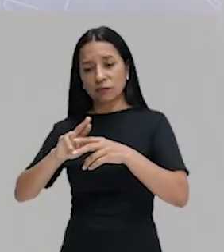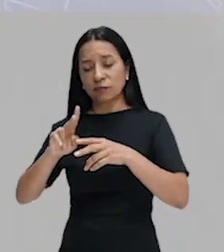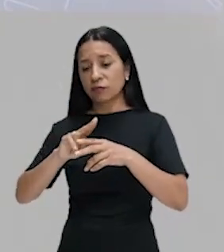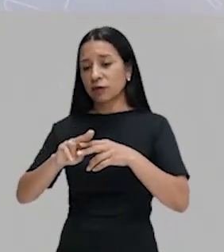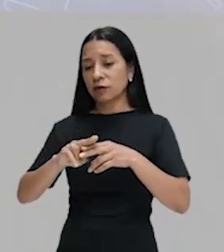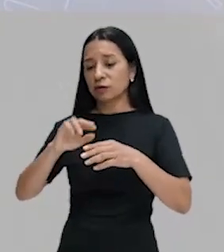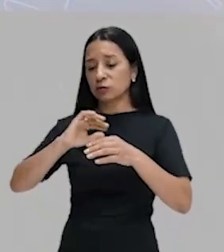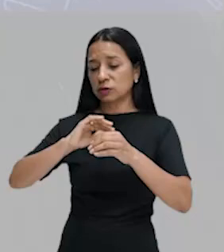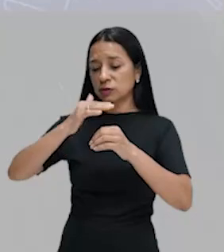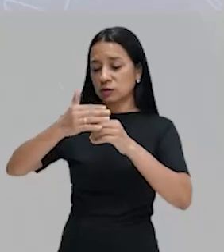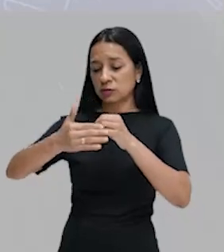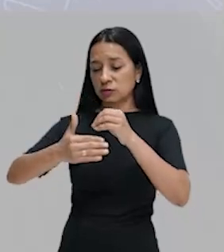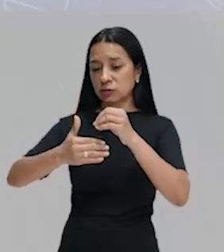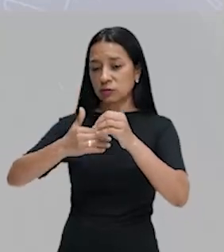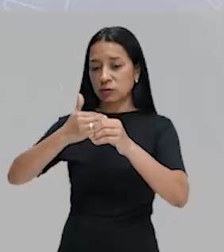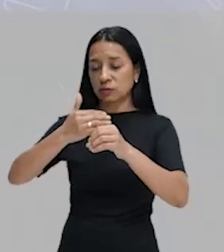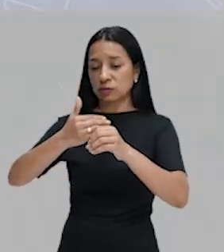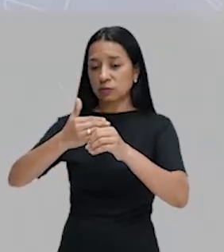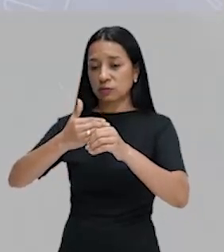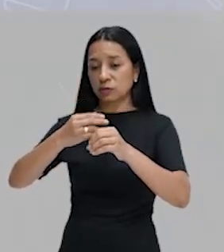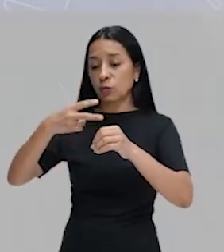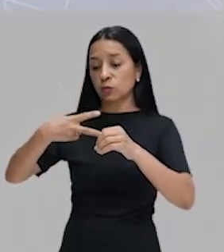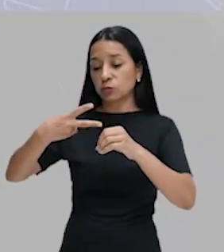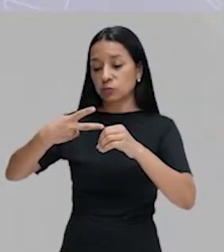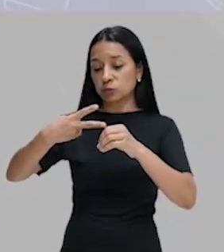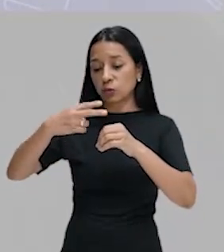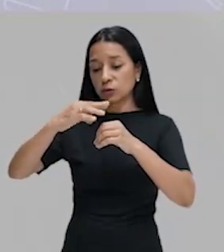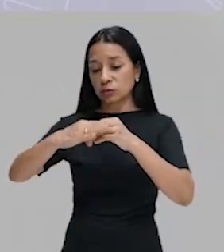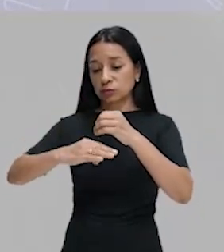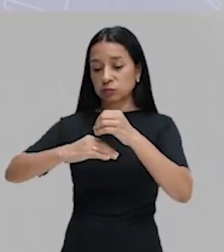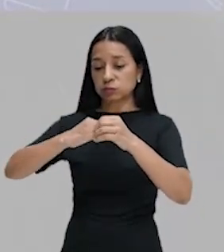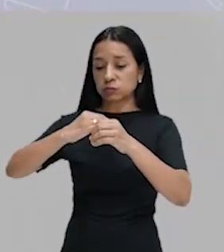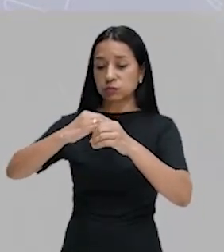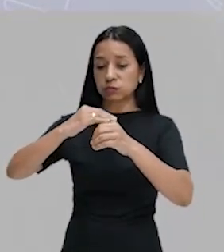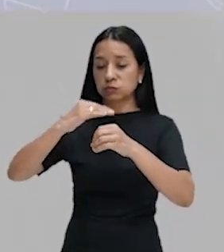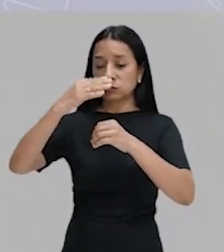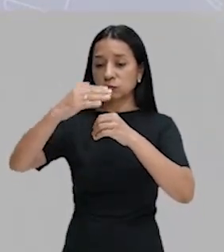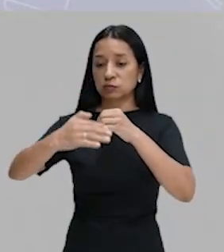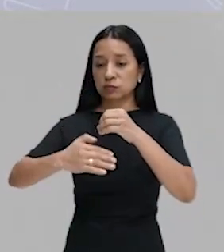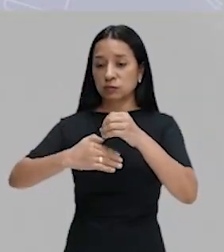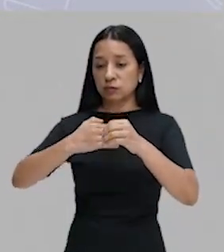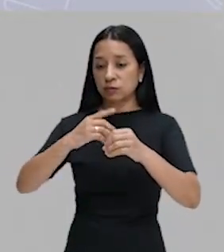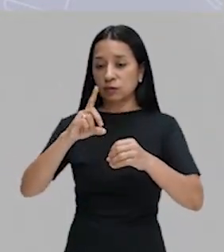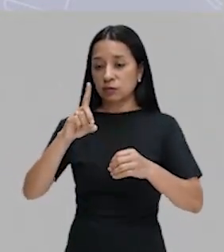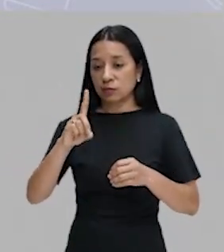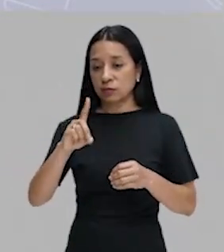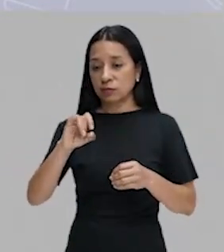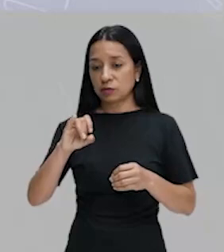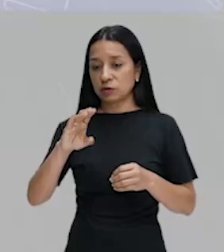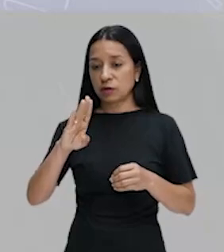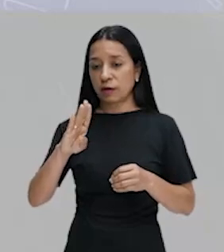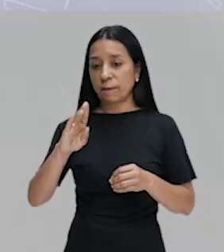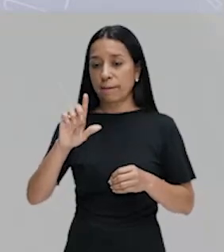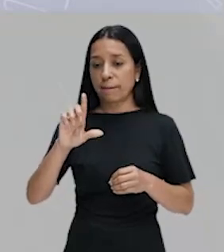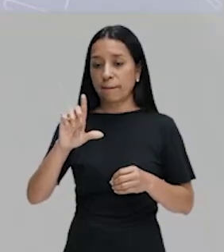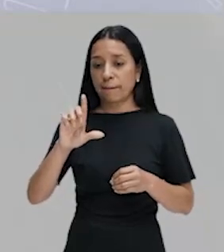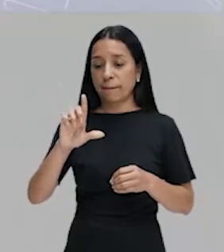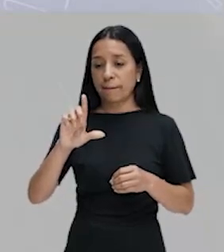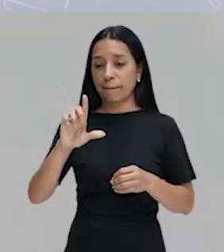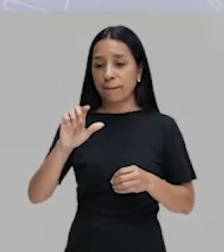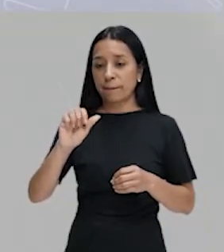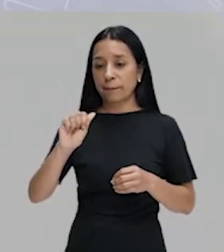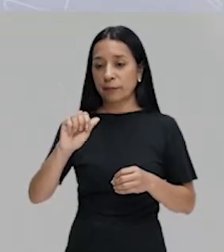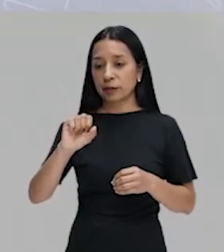animal. Como ele só forma dois folhetos embrionários, ele é diblástico. O di quer dizer que ele tem apenas